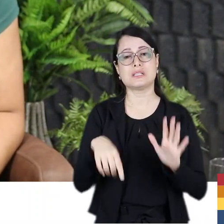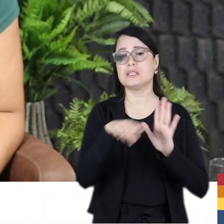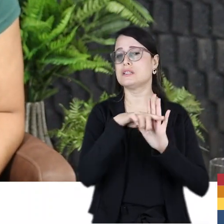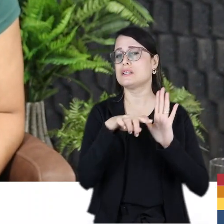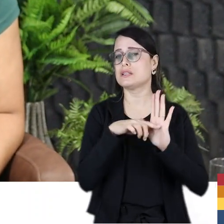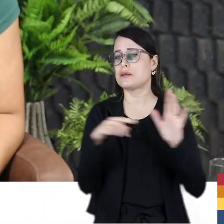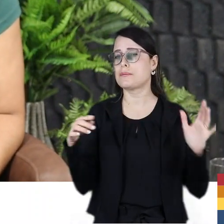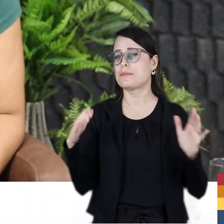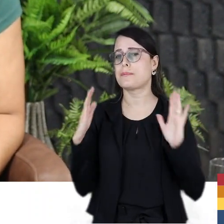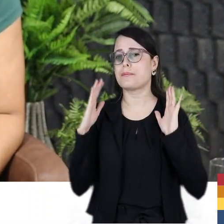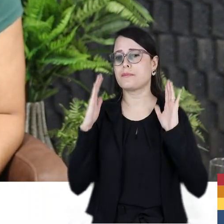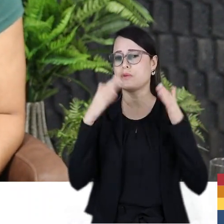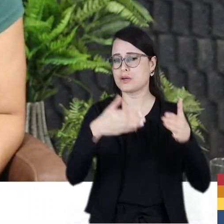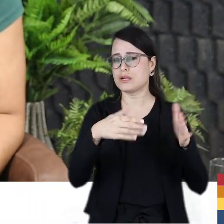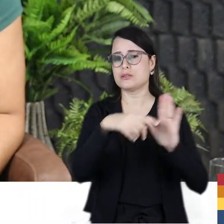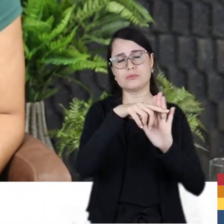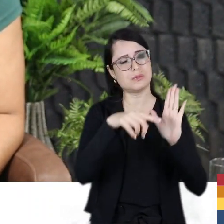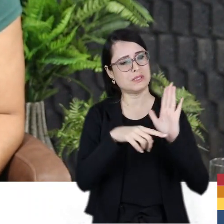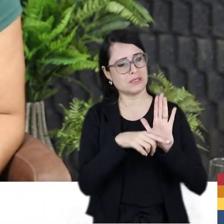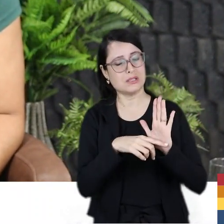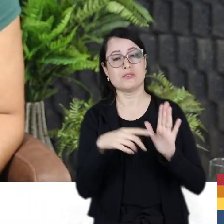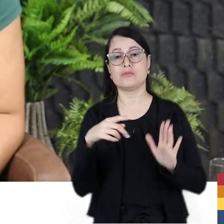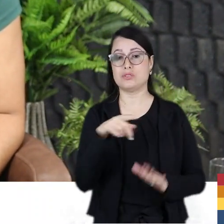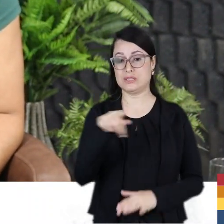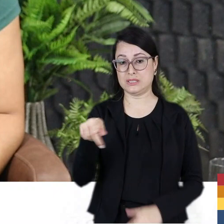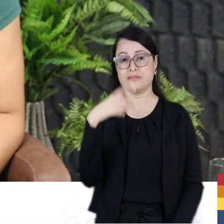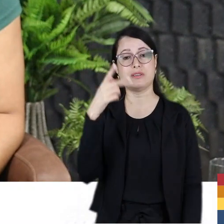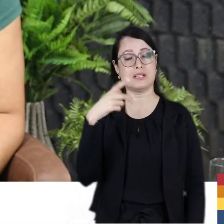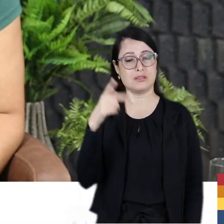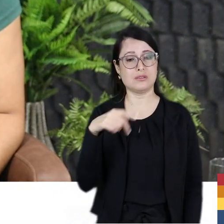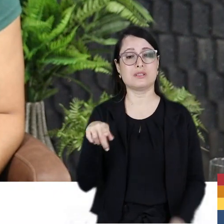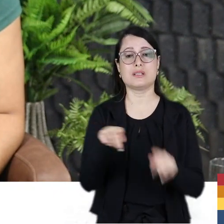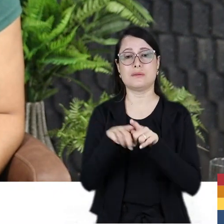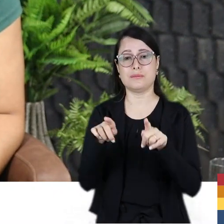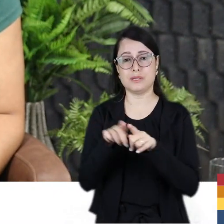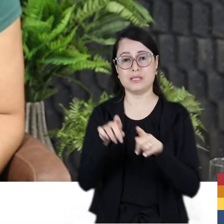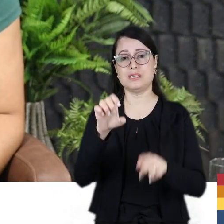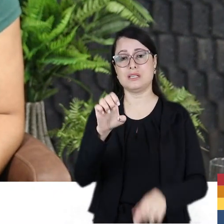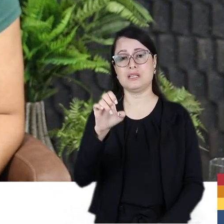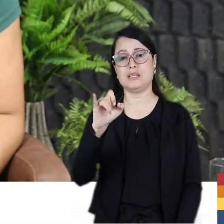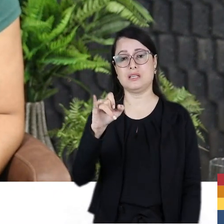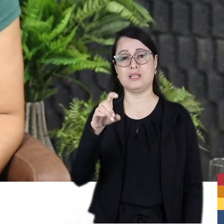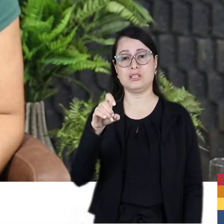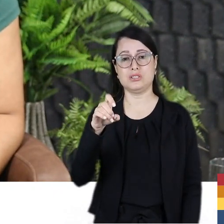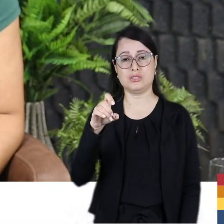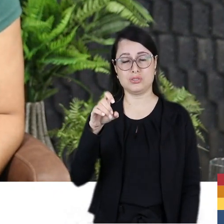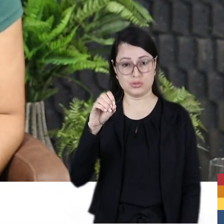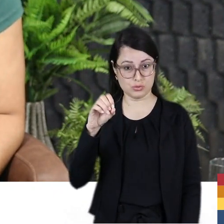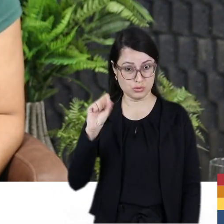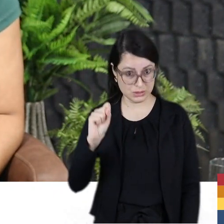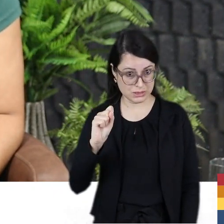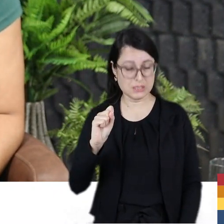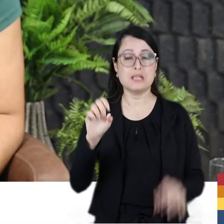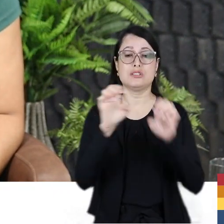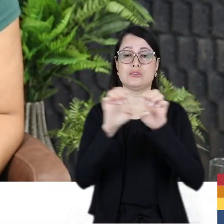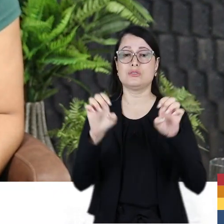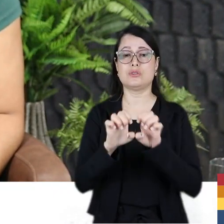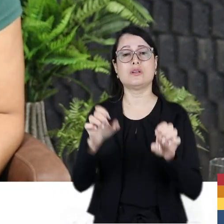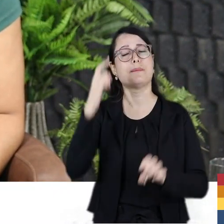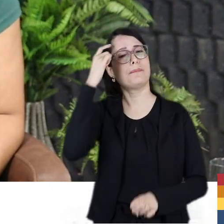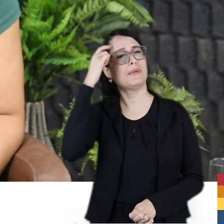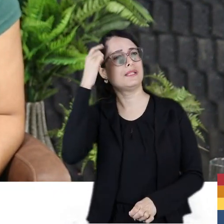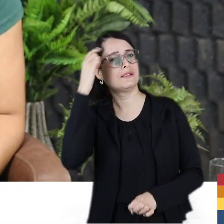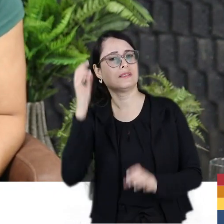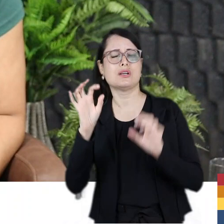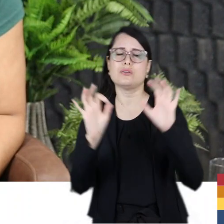nos eixos estruturantes, foi fantástico, né? Pensar a organização dos saberes dos estudantes, a